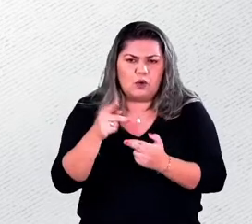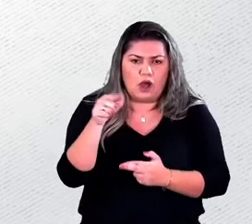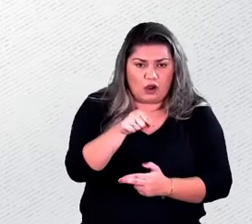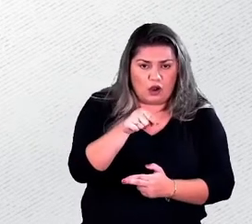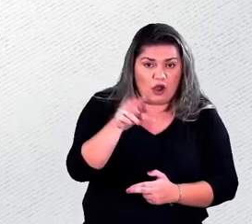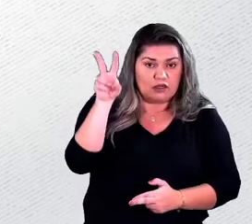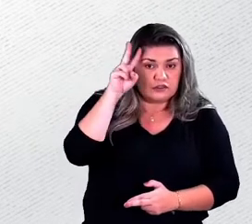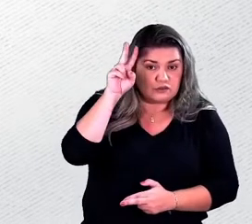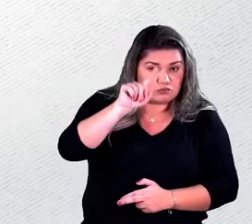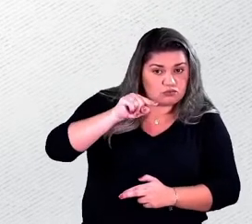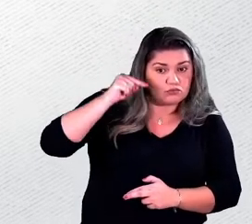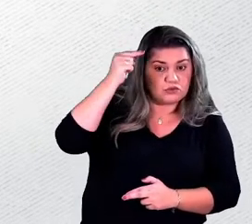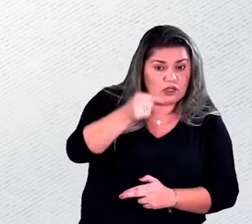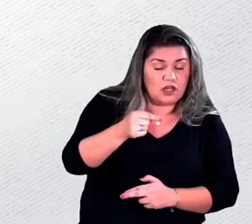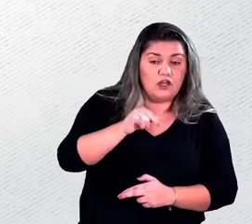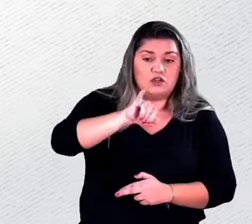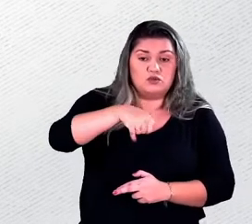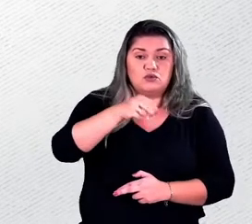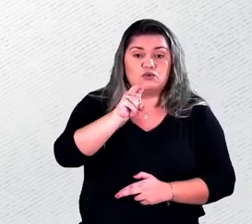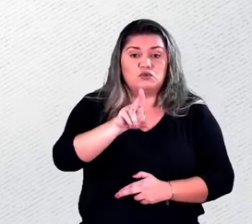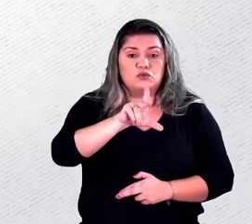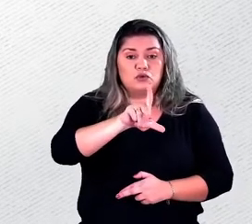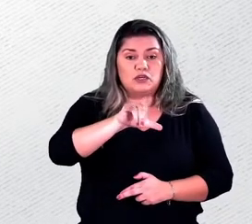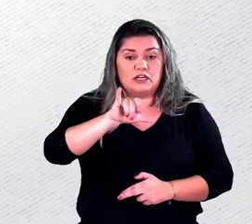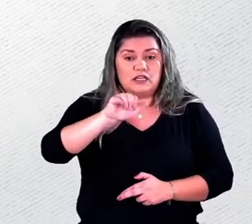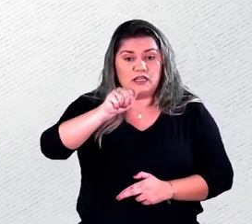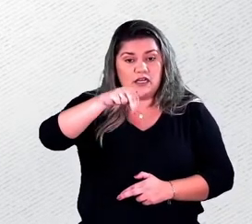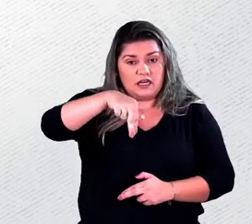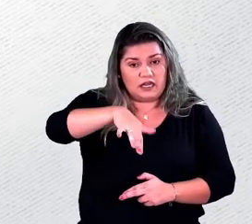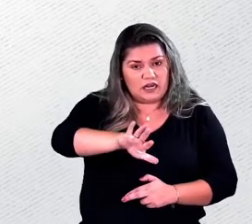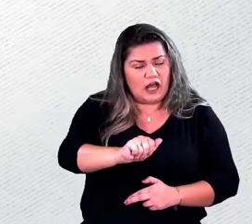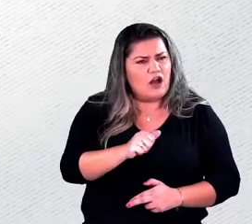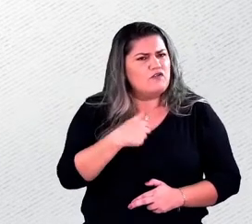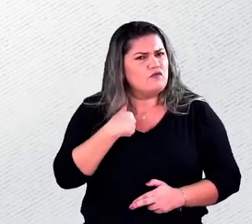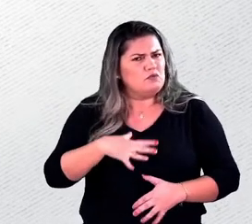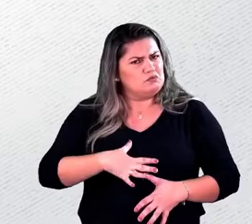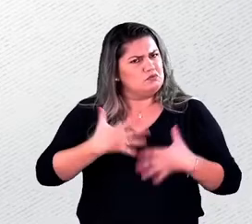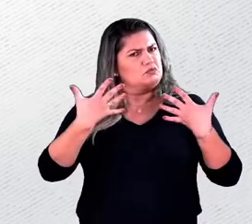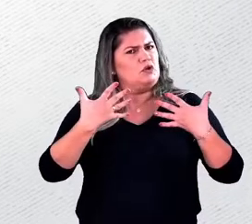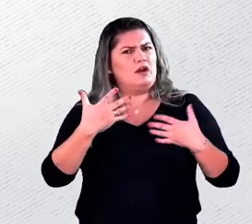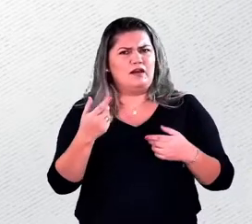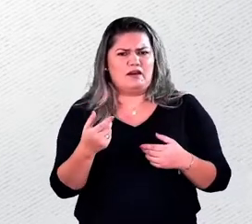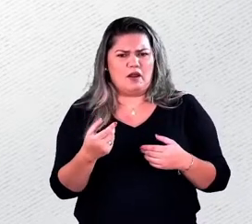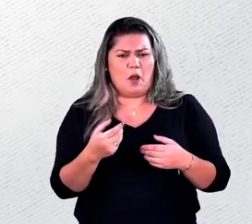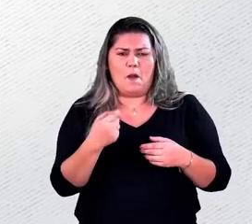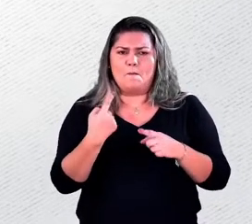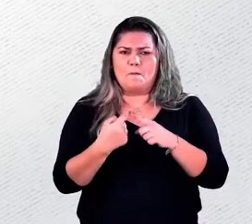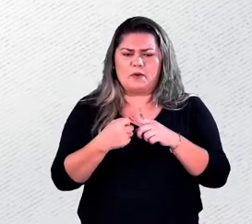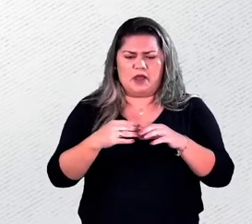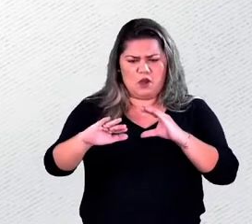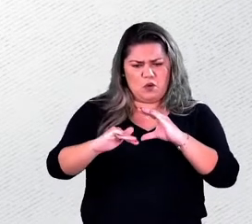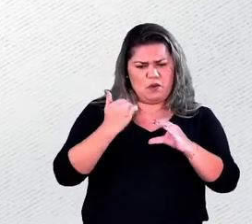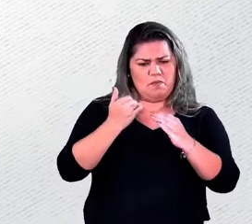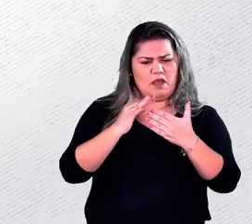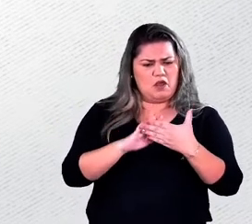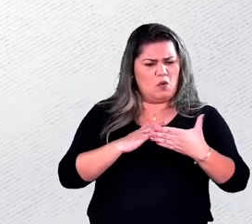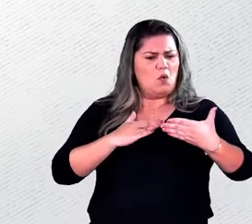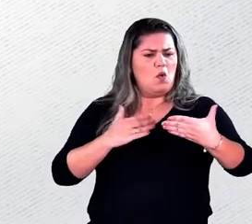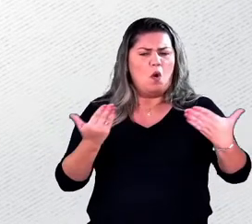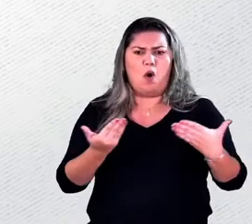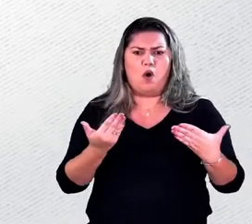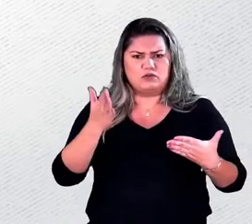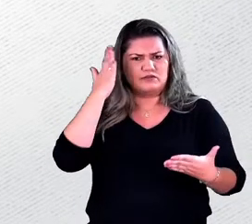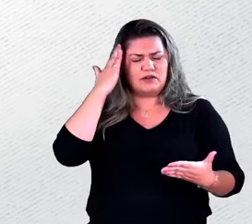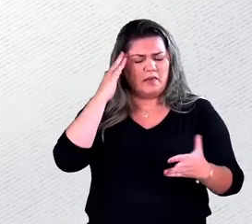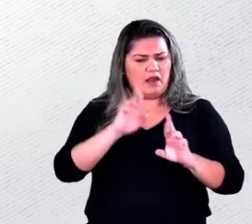Juliana ali já ficou surpresa não tava sabendo que o e-mail chegou hoje né então a todo vapor nós já editamos